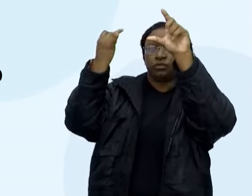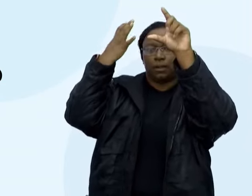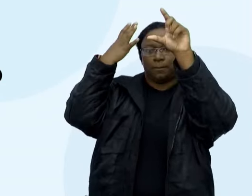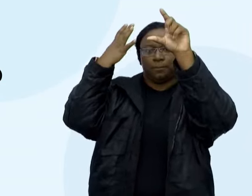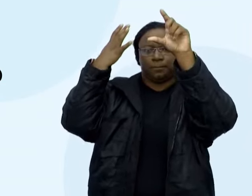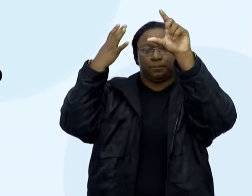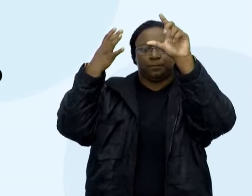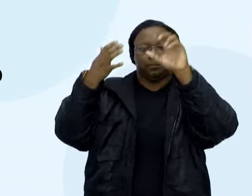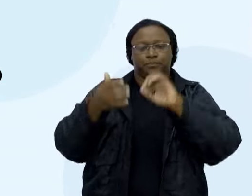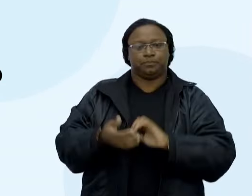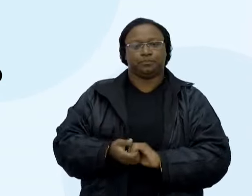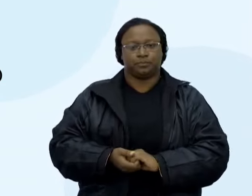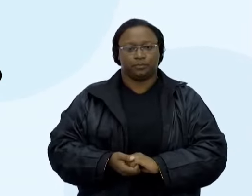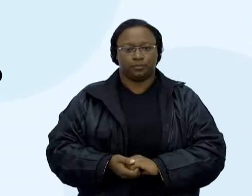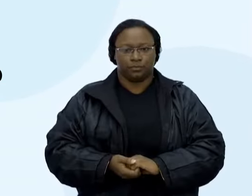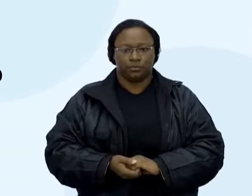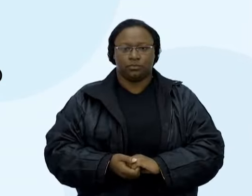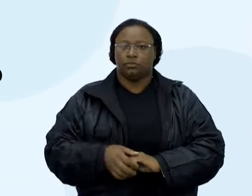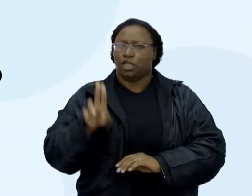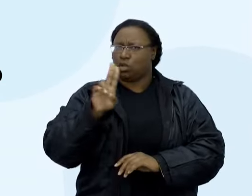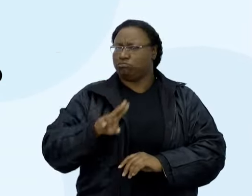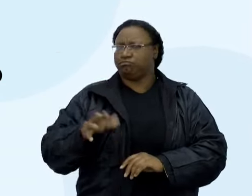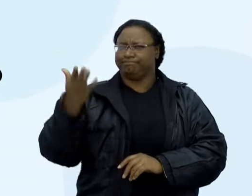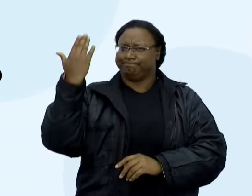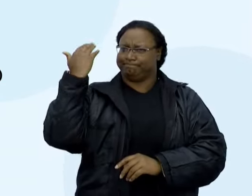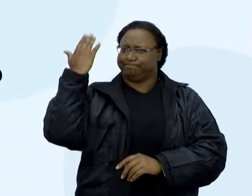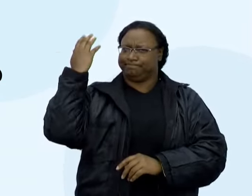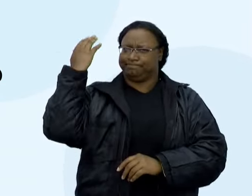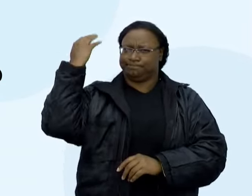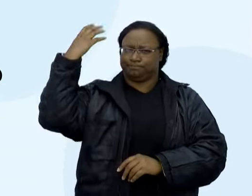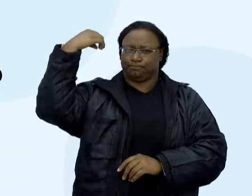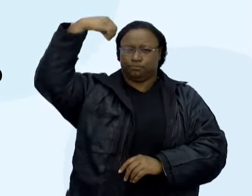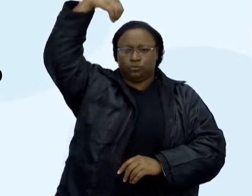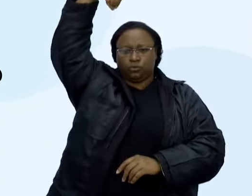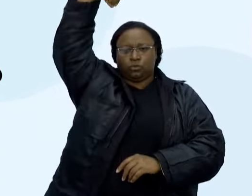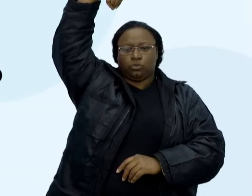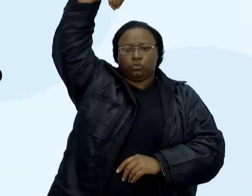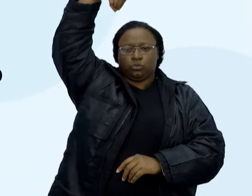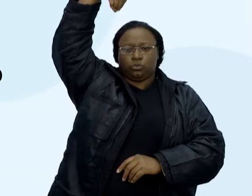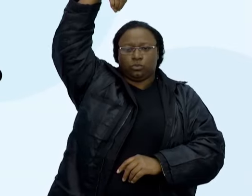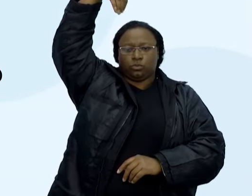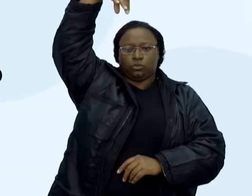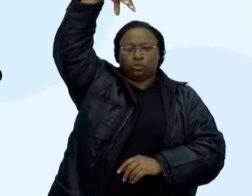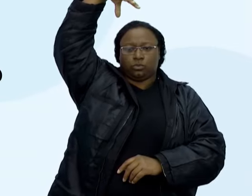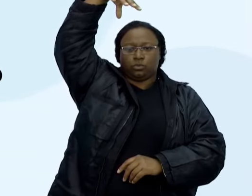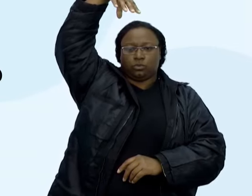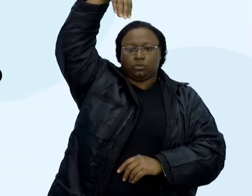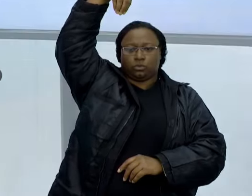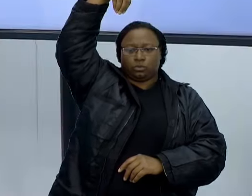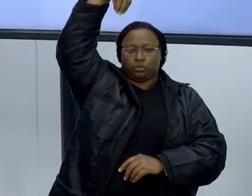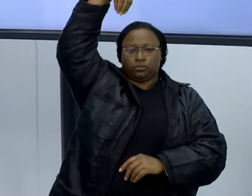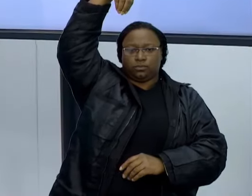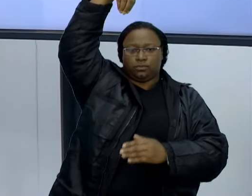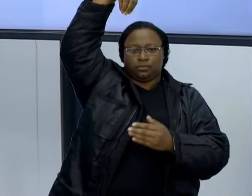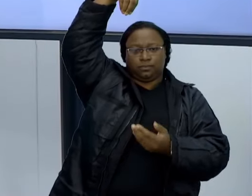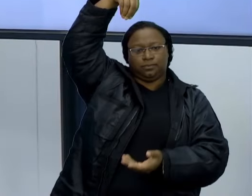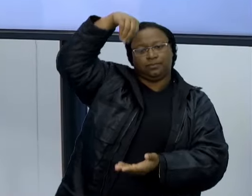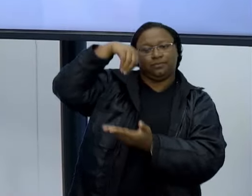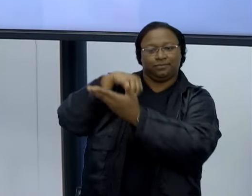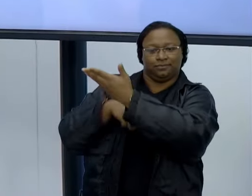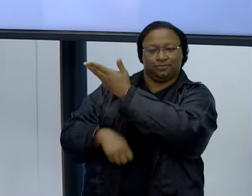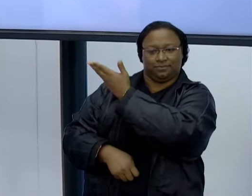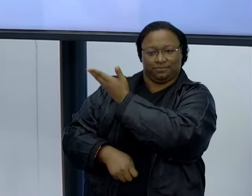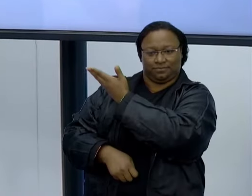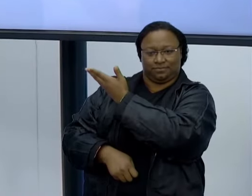que é aquela lâmpada que a gente usava antigamente. Ah, não sei qual que é não, professor, não tem problema, a gente mostra para você agora. Tá aqui, ó, tá na minha mão, ó.